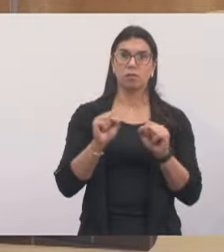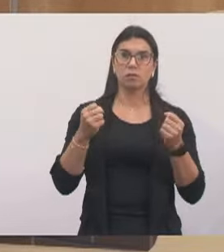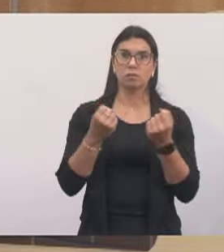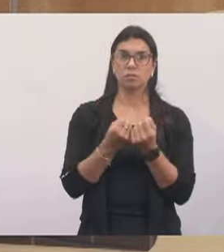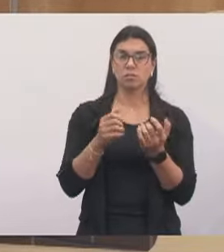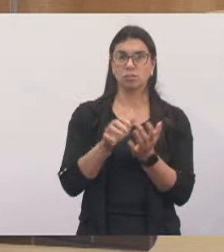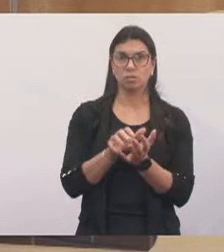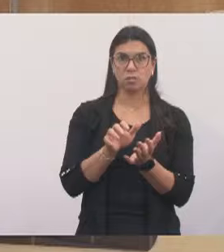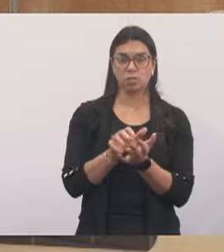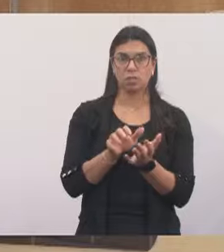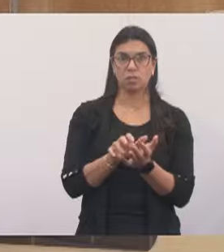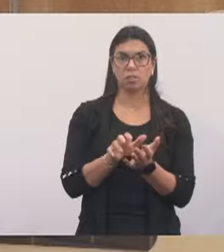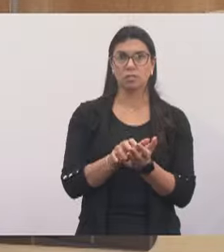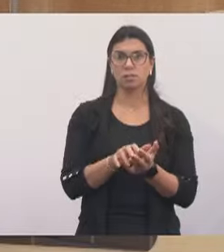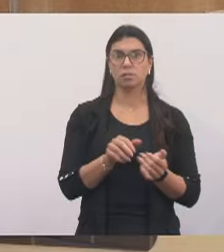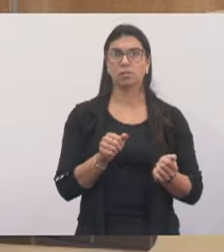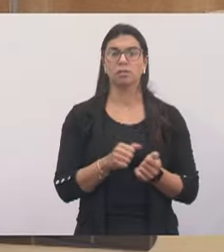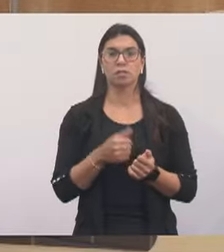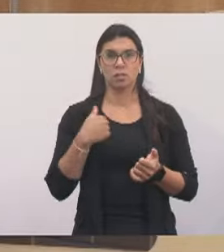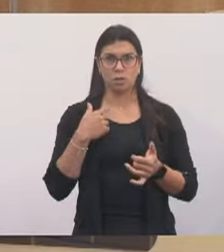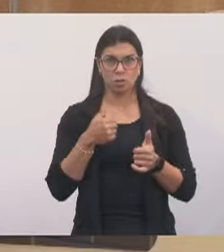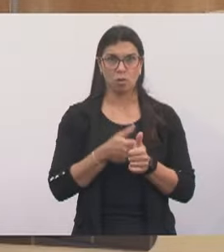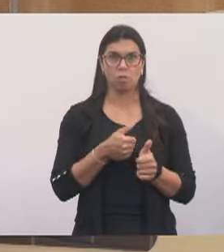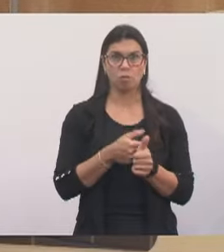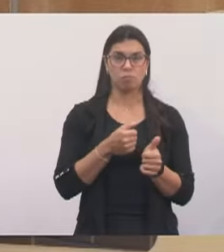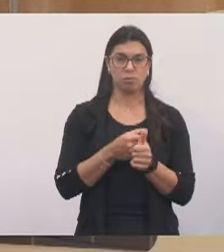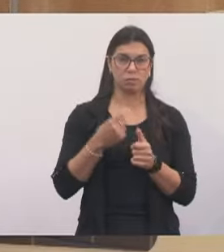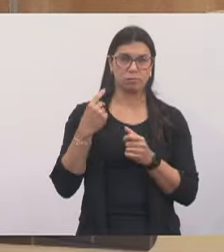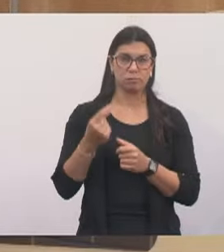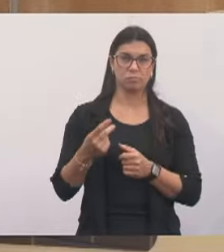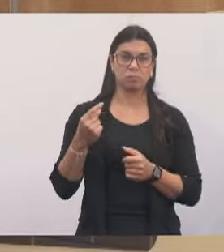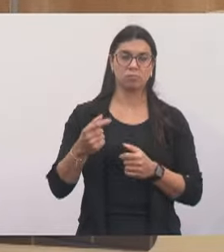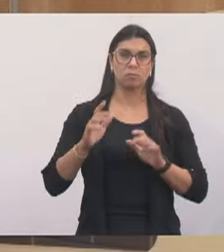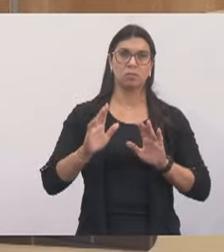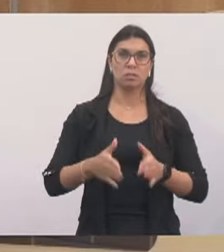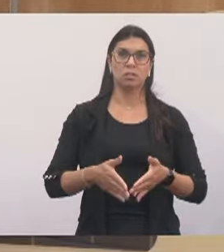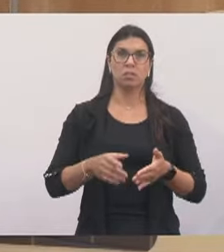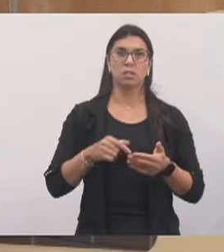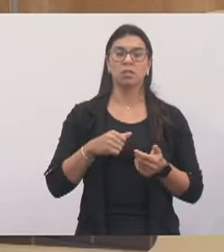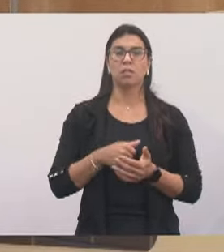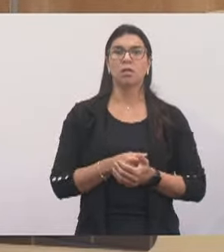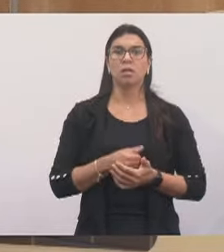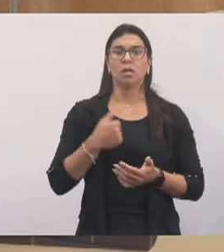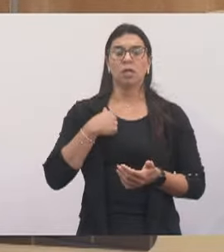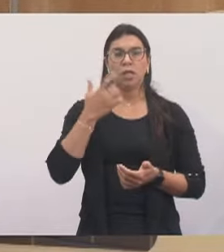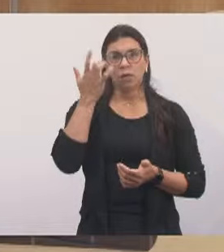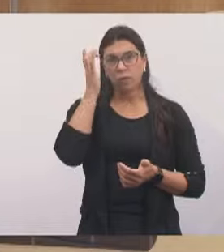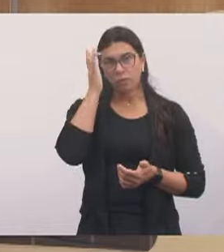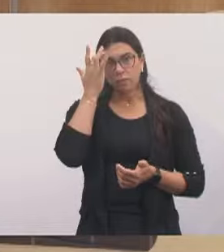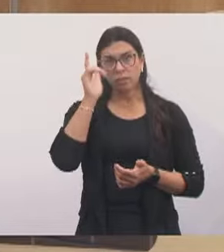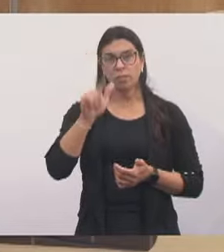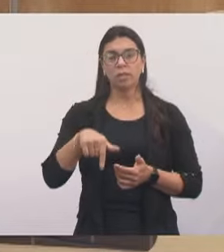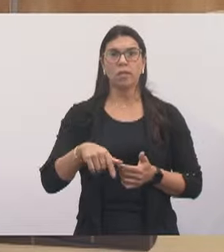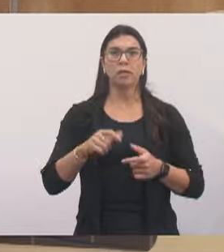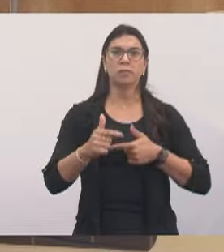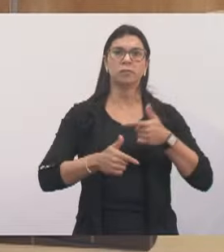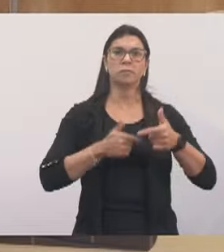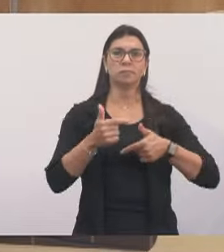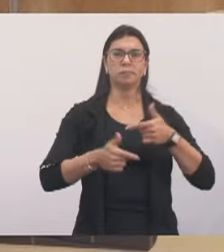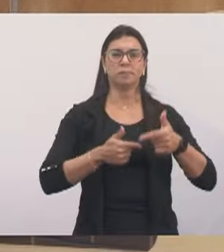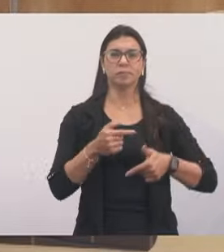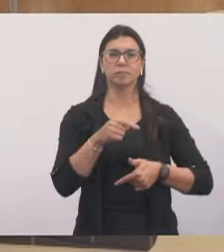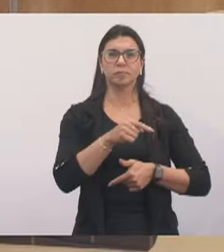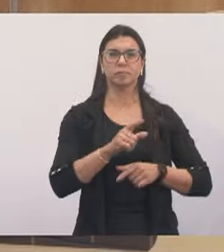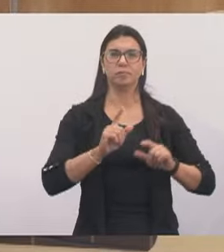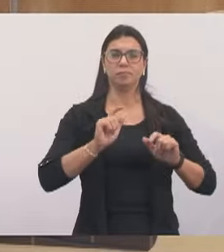Jacarezinho, no caso. Tá, eu já venho acompanhando ele há um tempo, né? Eu acho que É um trabalho que ele faz, é